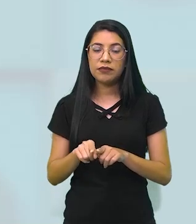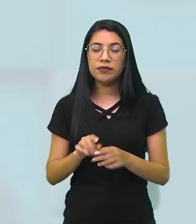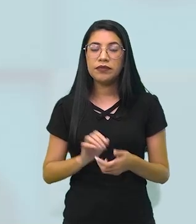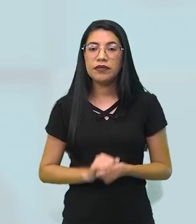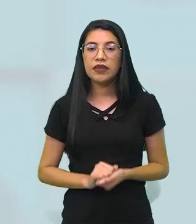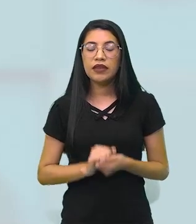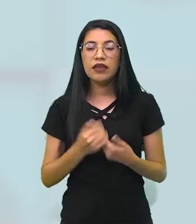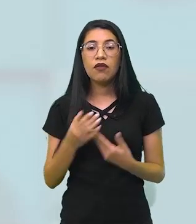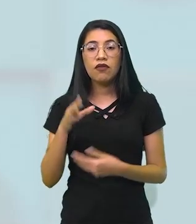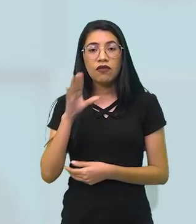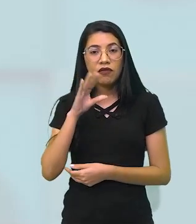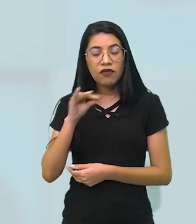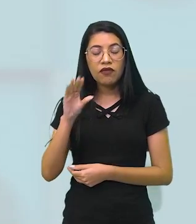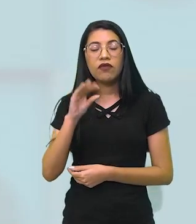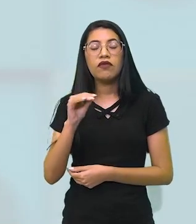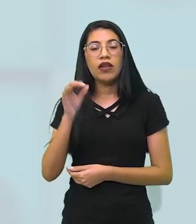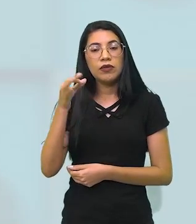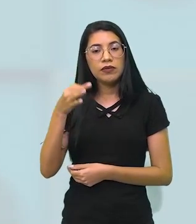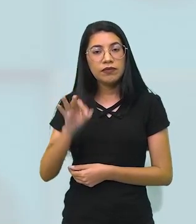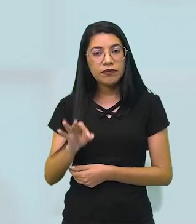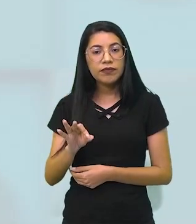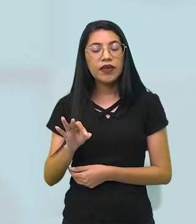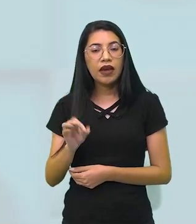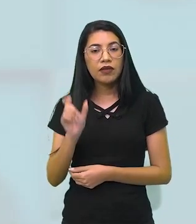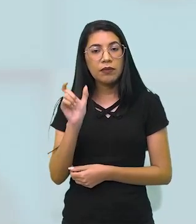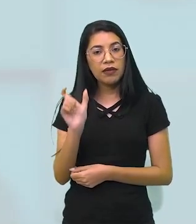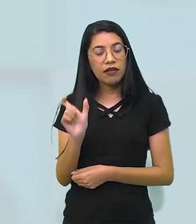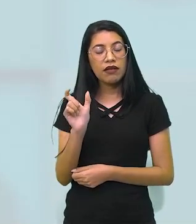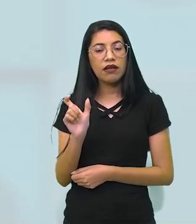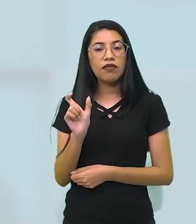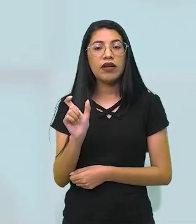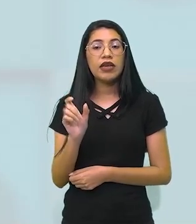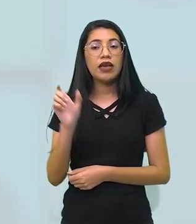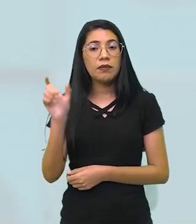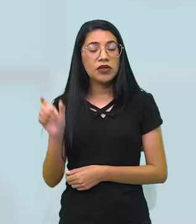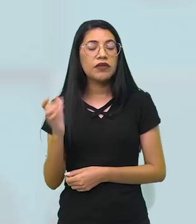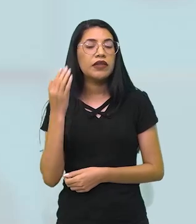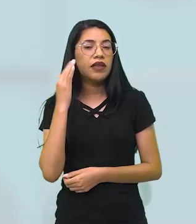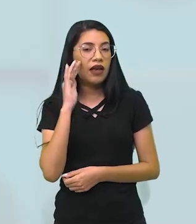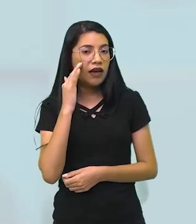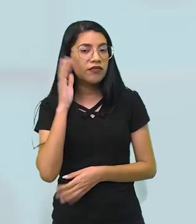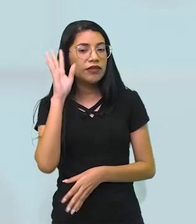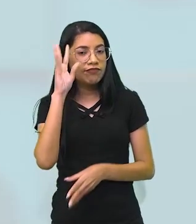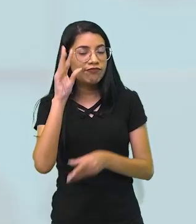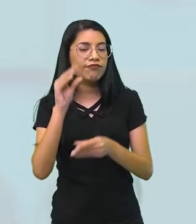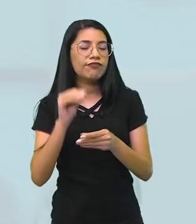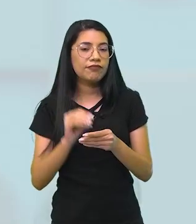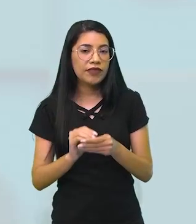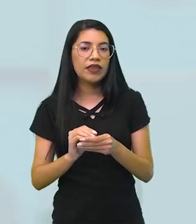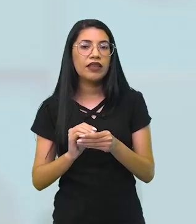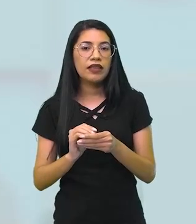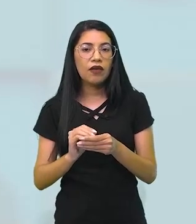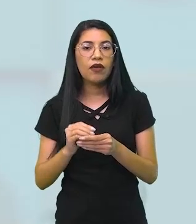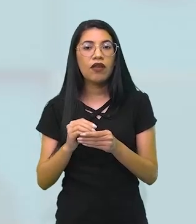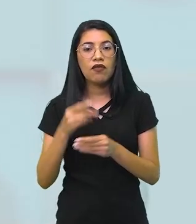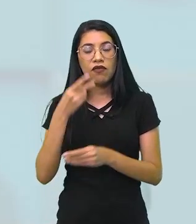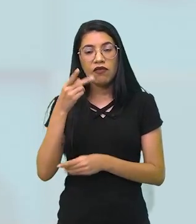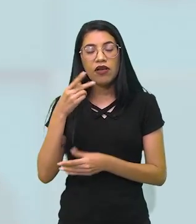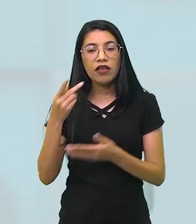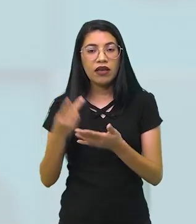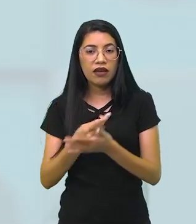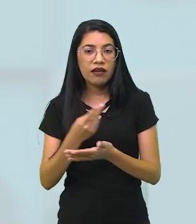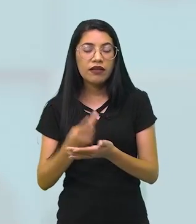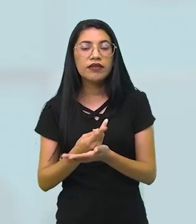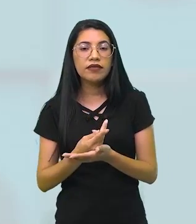você pronuncia a forma correta daquela palavra E aí a pessoa já entende que né Eh eh deve ser